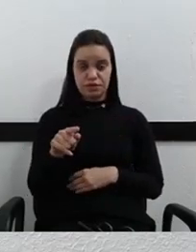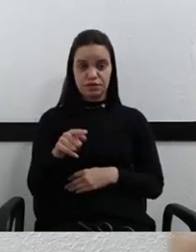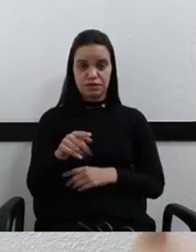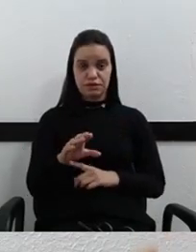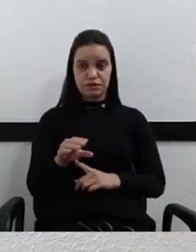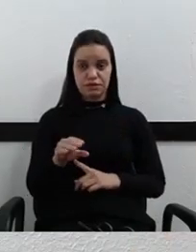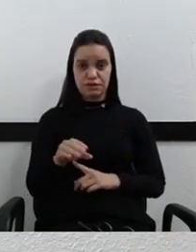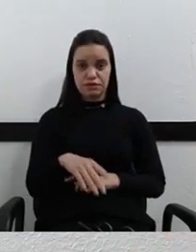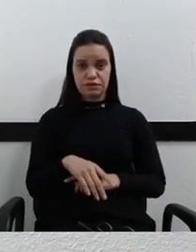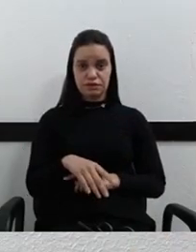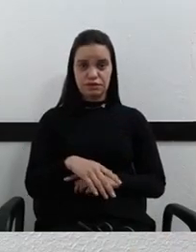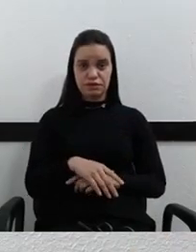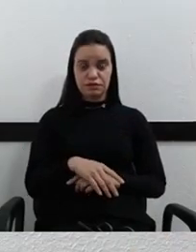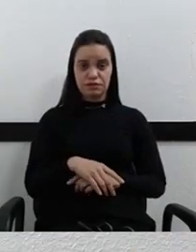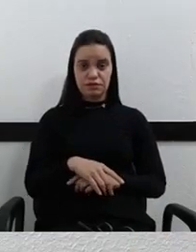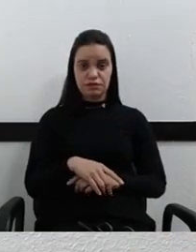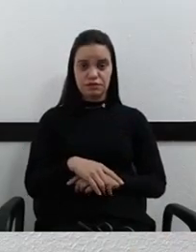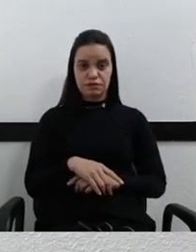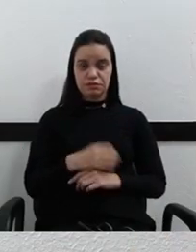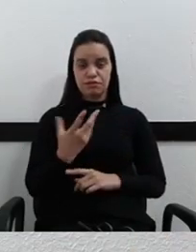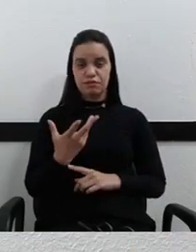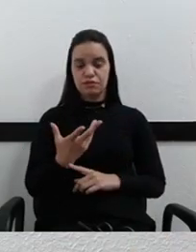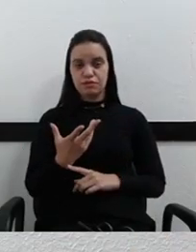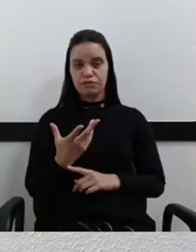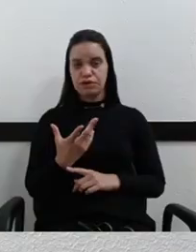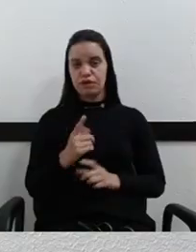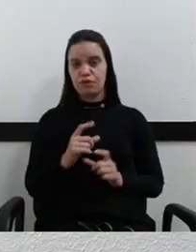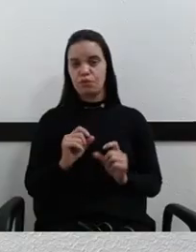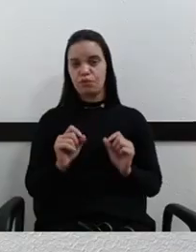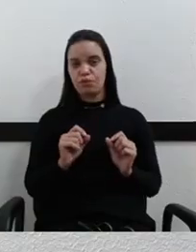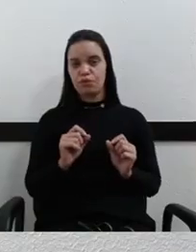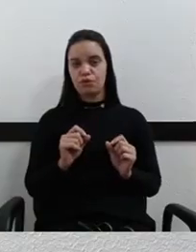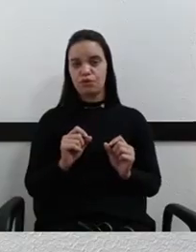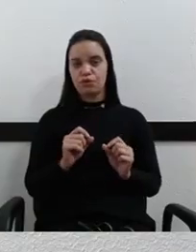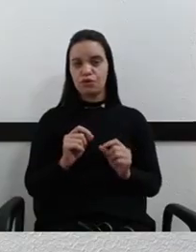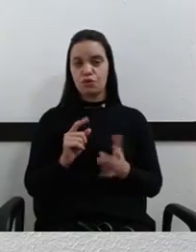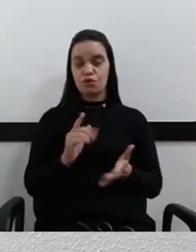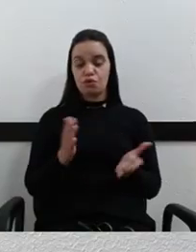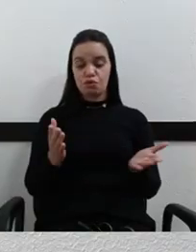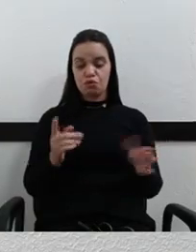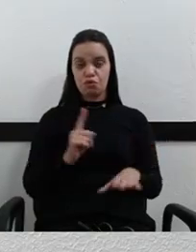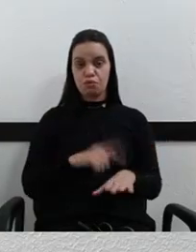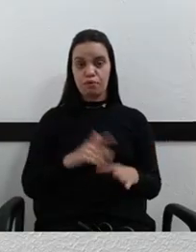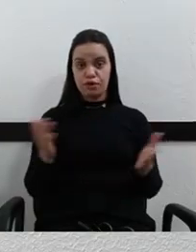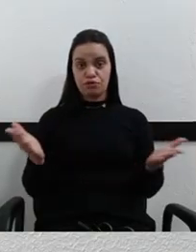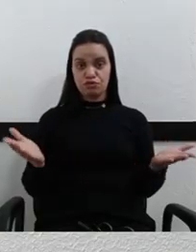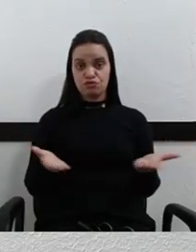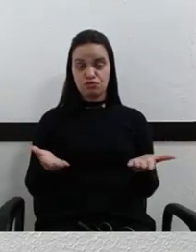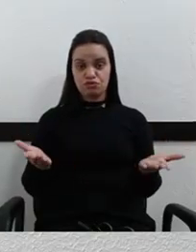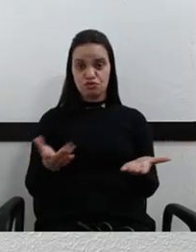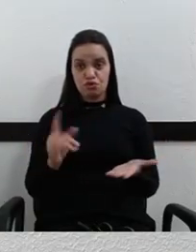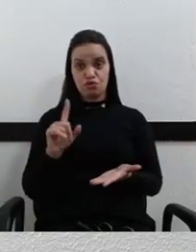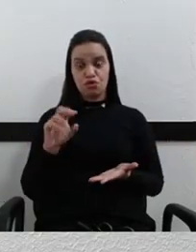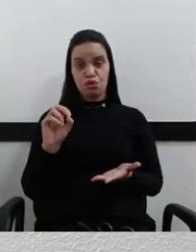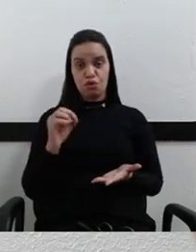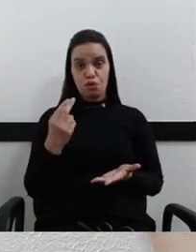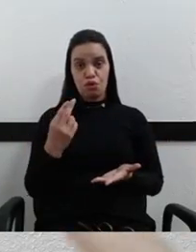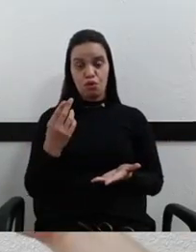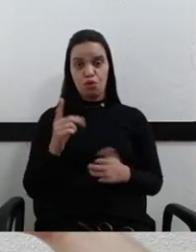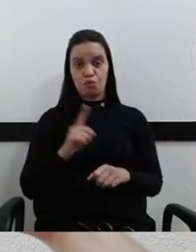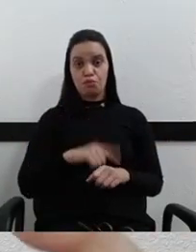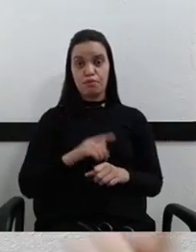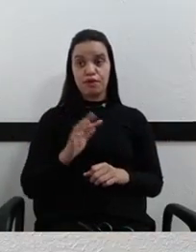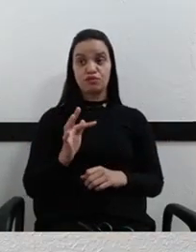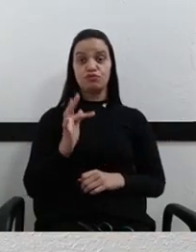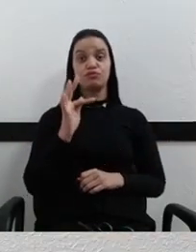forem aprovadas também, qual será o momento fotográfico? O momento de hoje ou o momento do pagamento